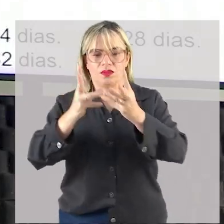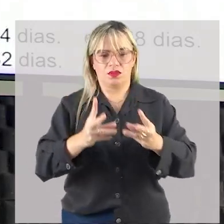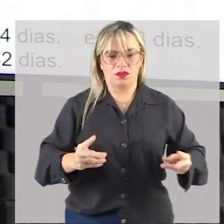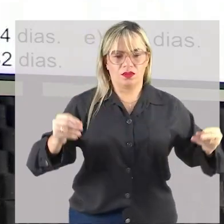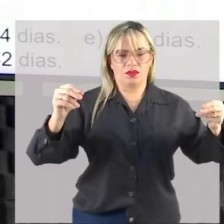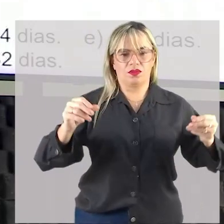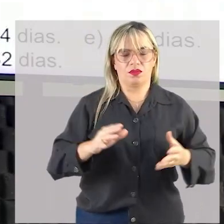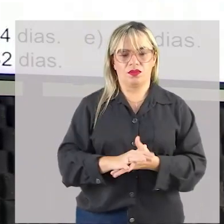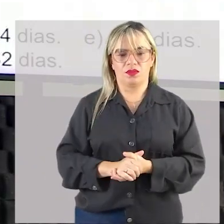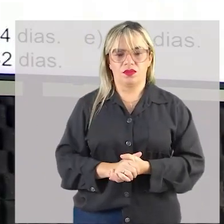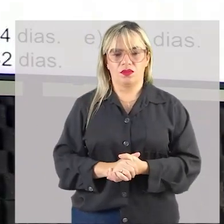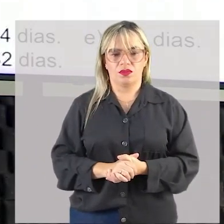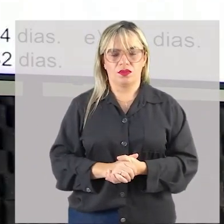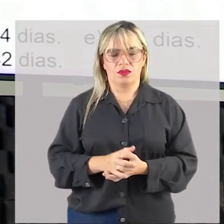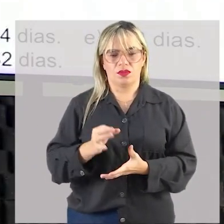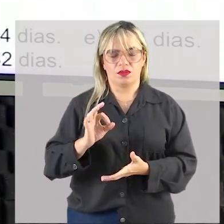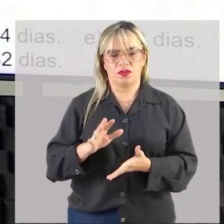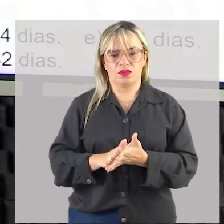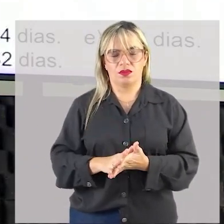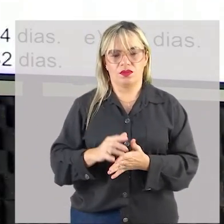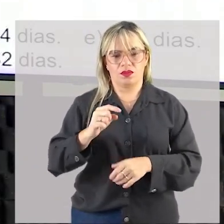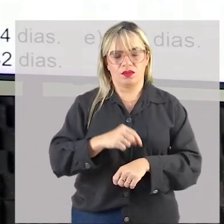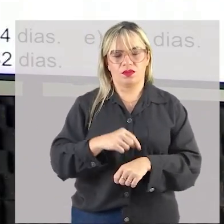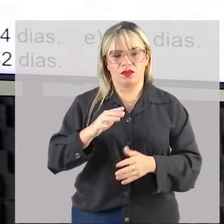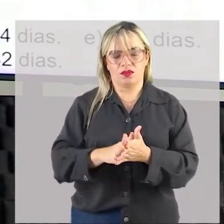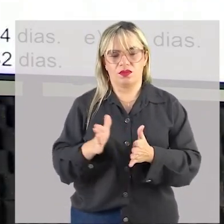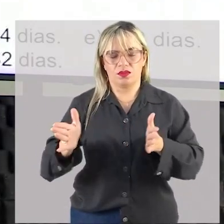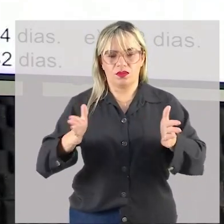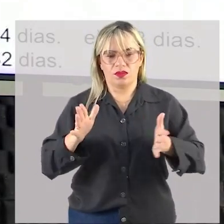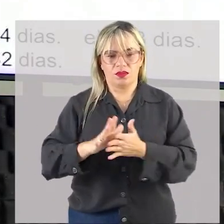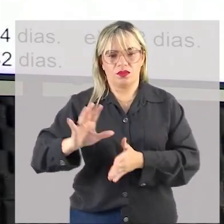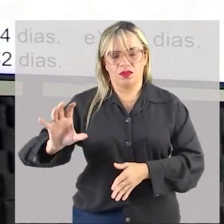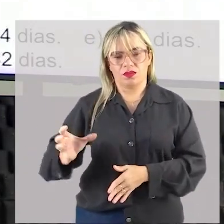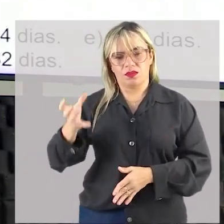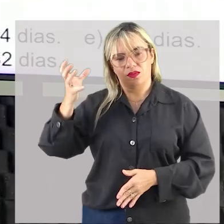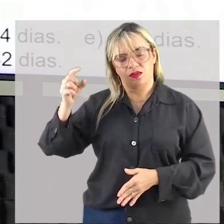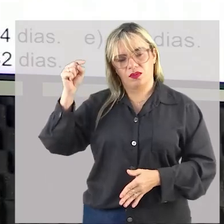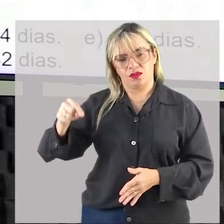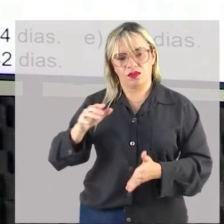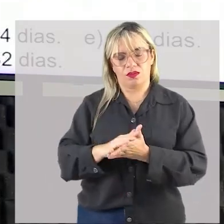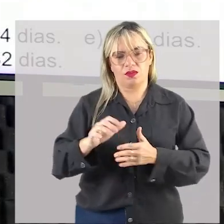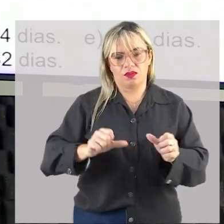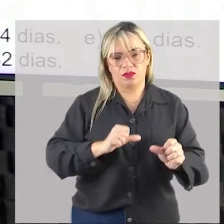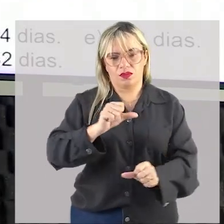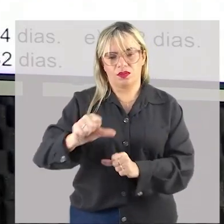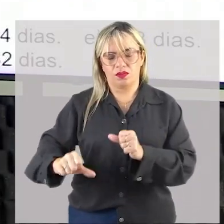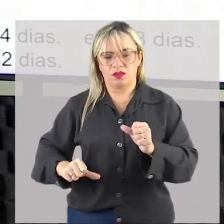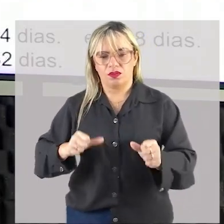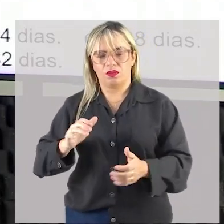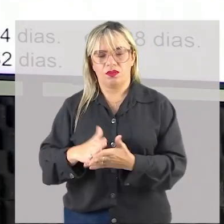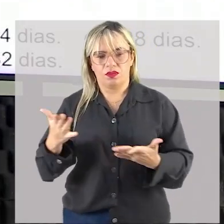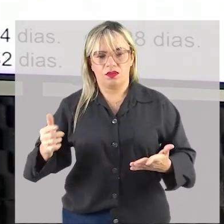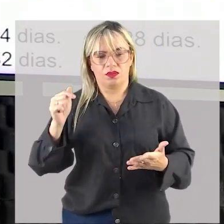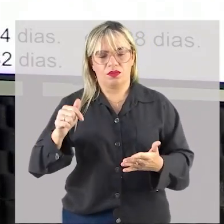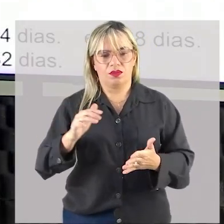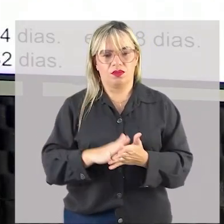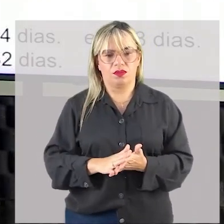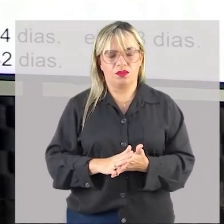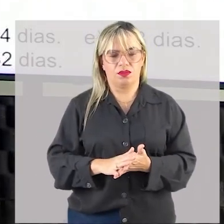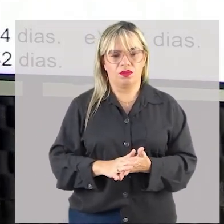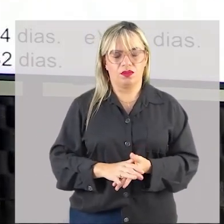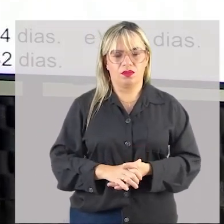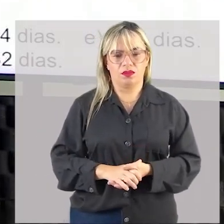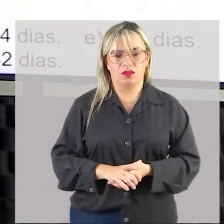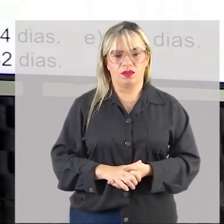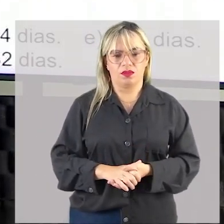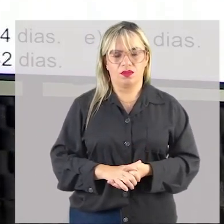desintegração. É o tempo que eu gasto para acontecer todo esse processo. É daqui que se constrói algumas